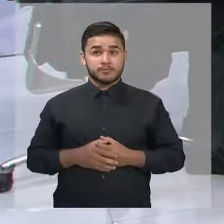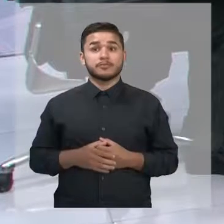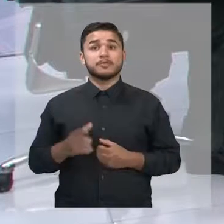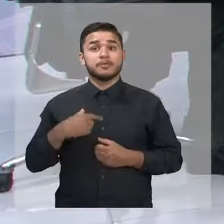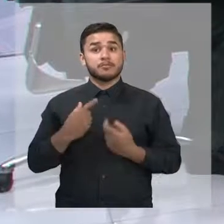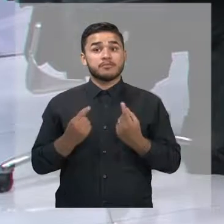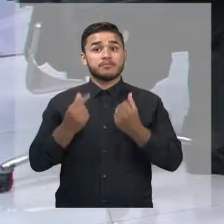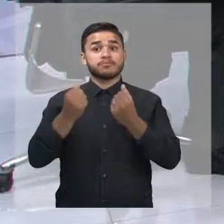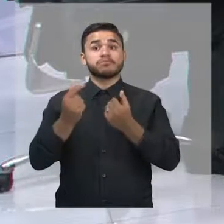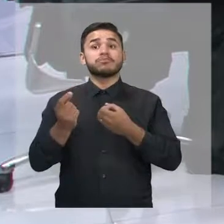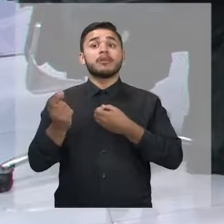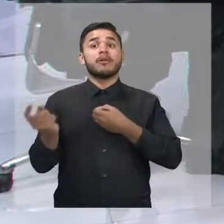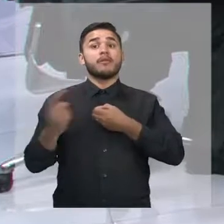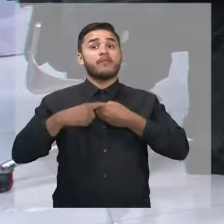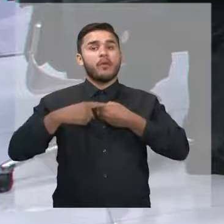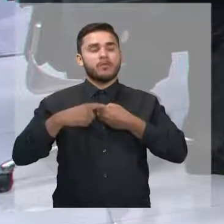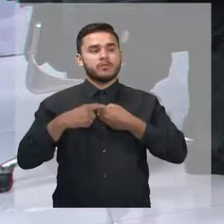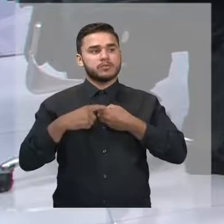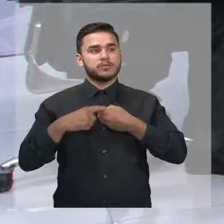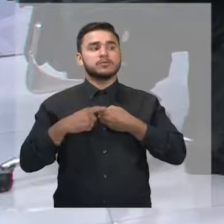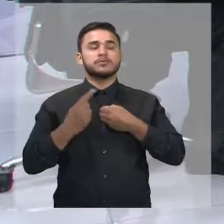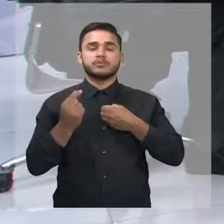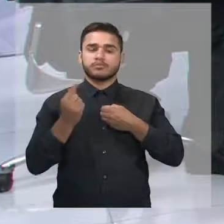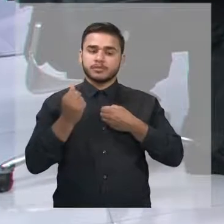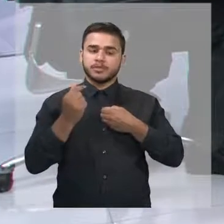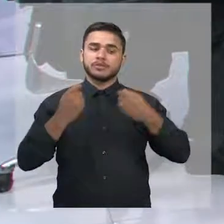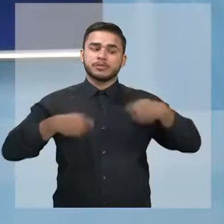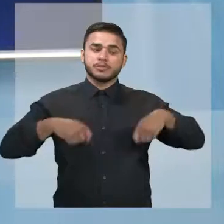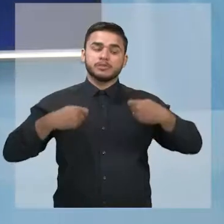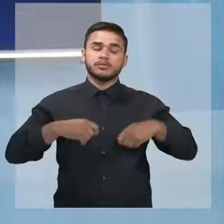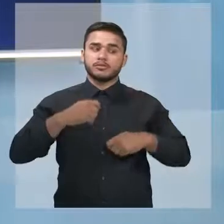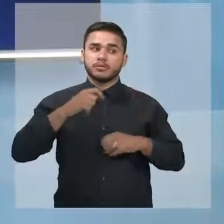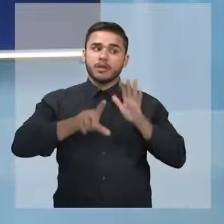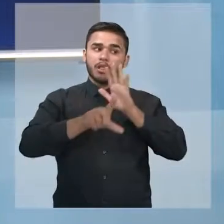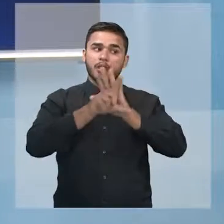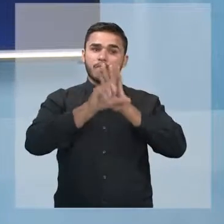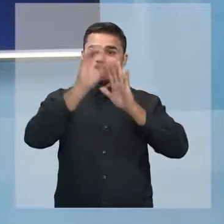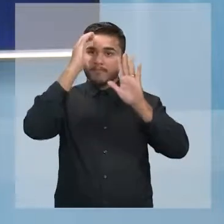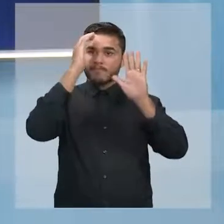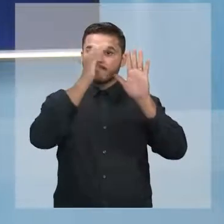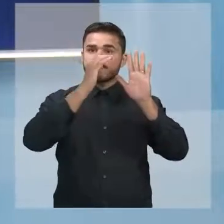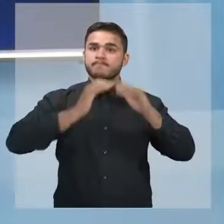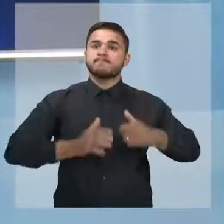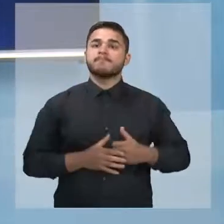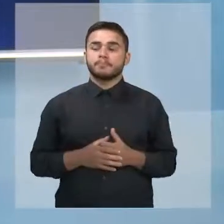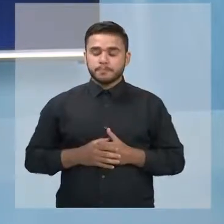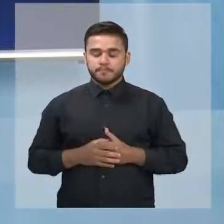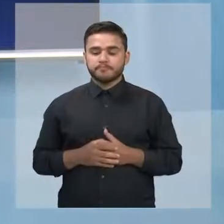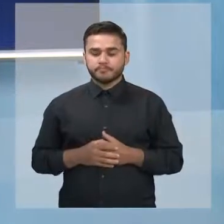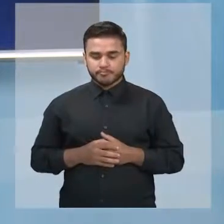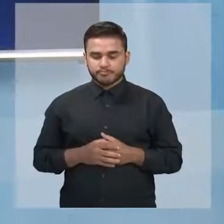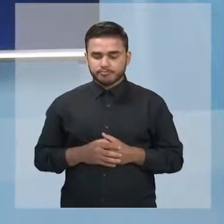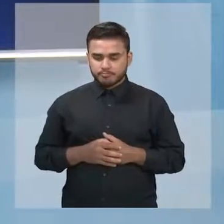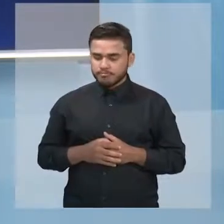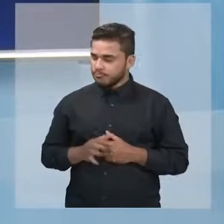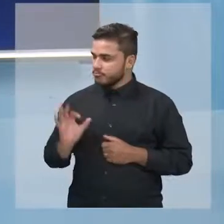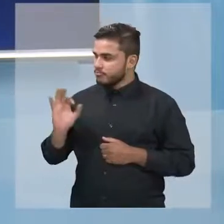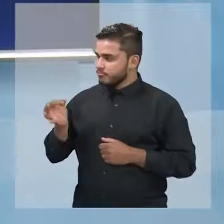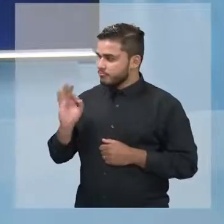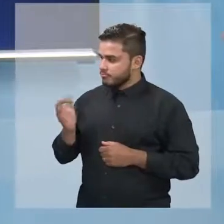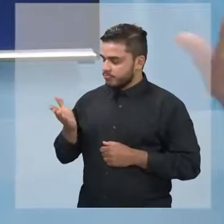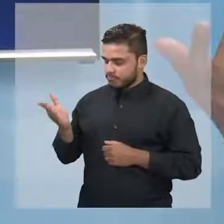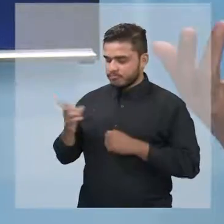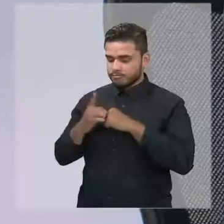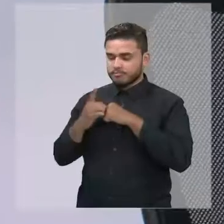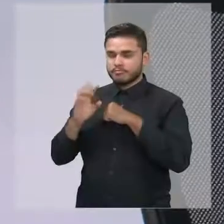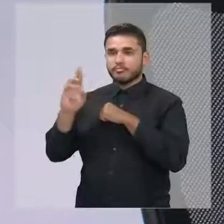sociologicamente, aqui na mesa, o doutor em sociologia é você, e eu queria a sua percepção, a partir exatamente do